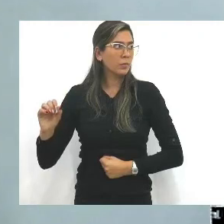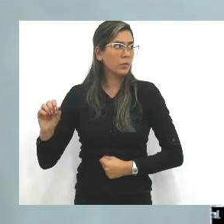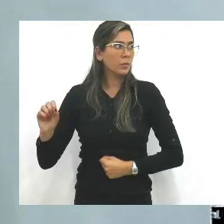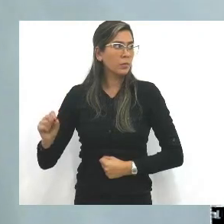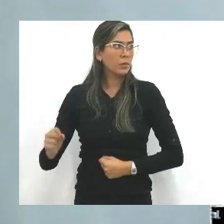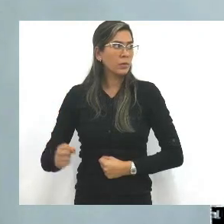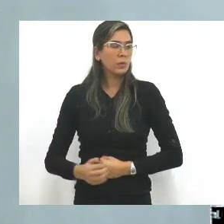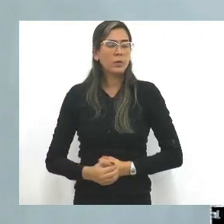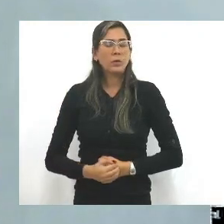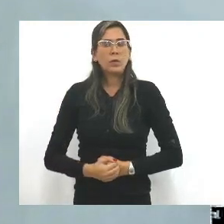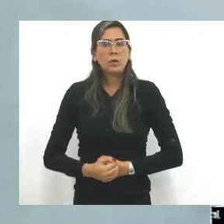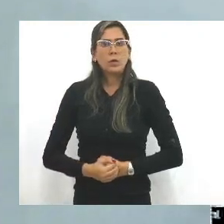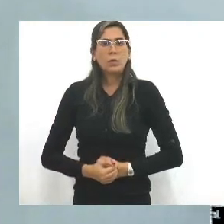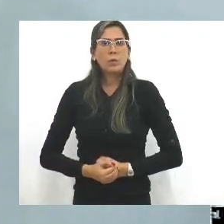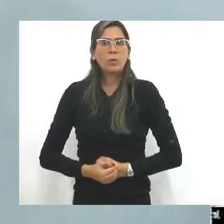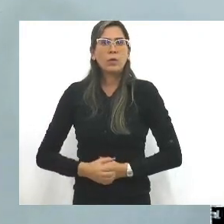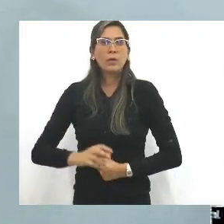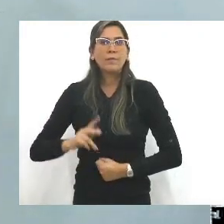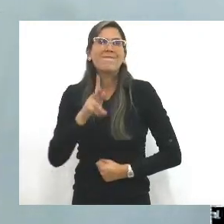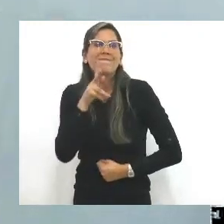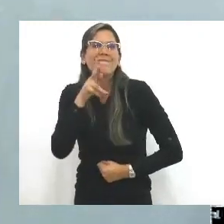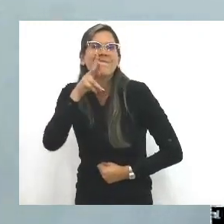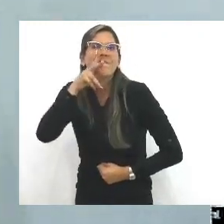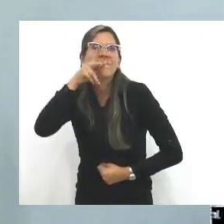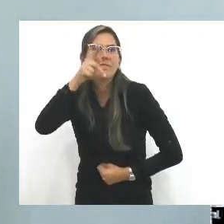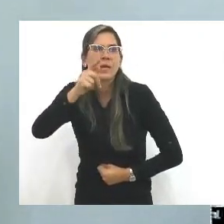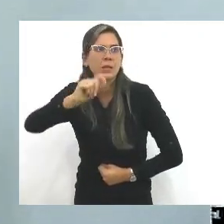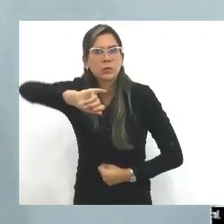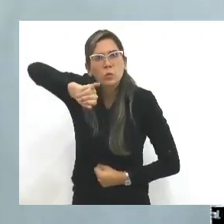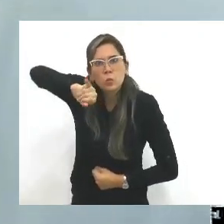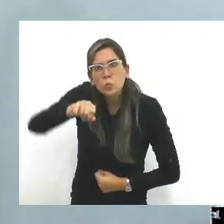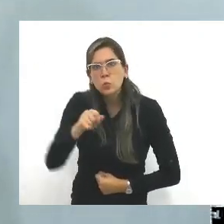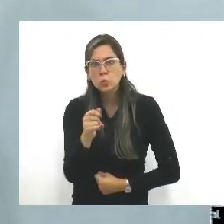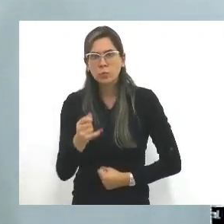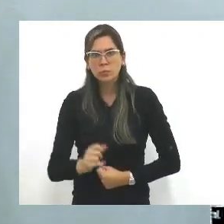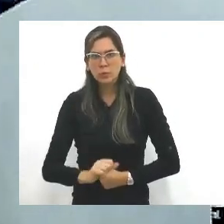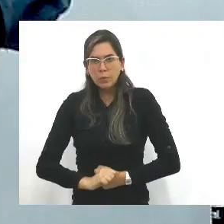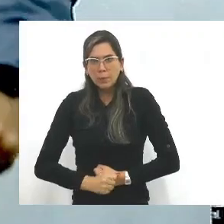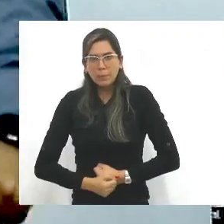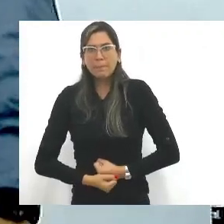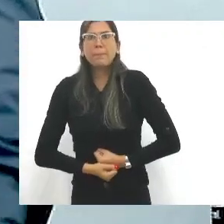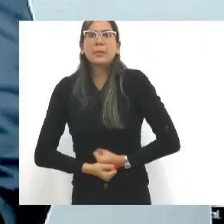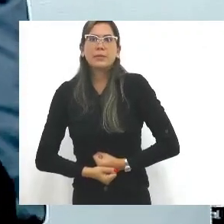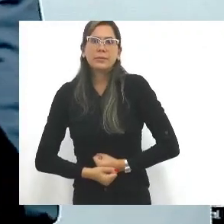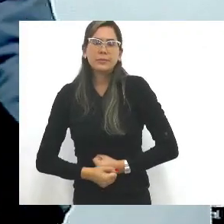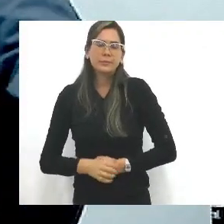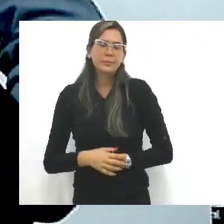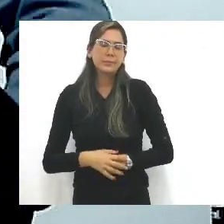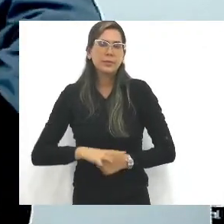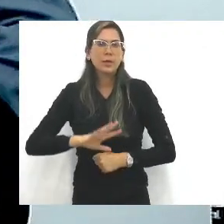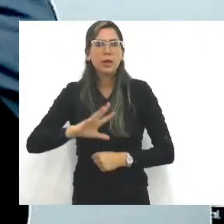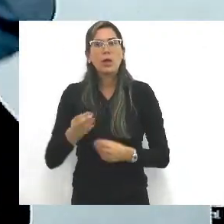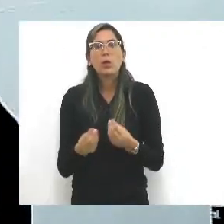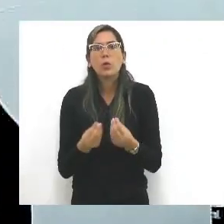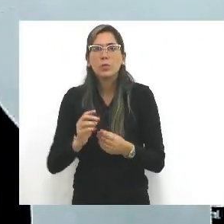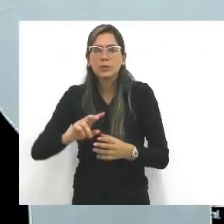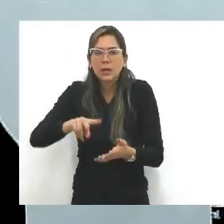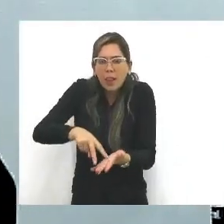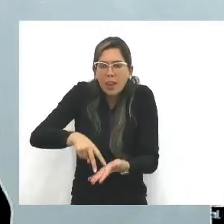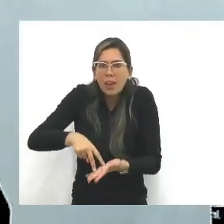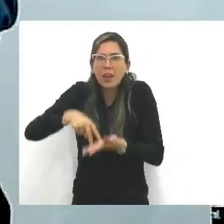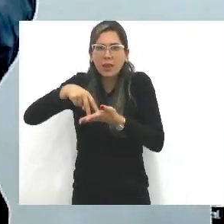eu vou fazer uma força mecânica, como se fosse um J. Eu vou fazer isso aqui, ó. É como se eu pegasse o coronel aqui e levantasse ele